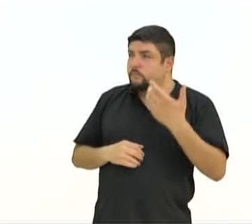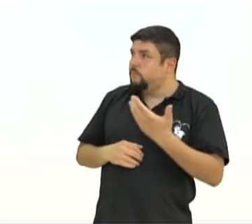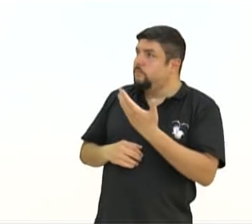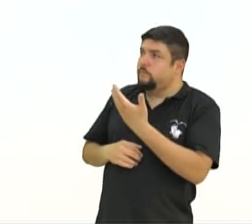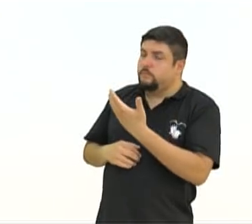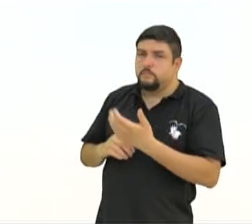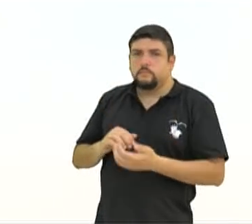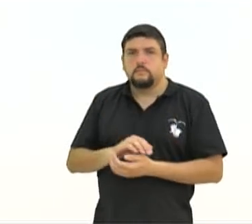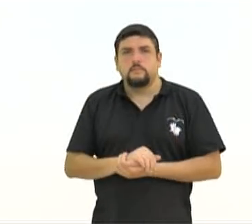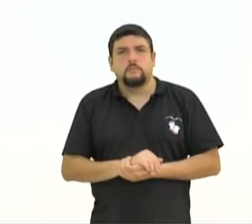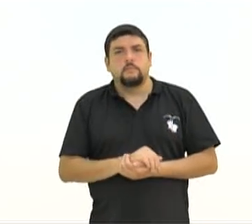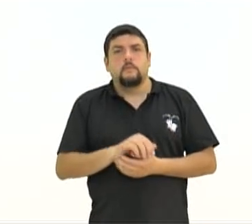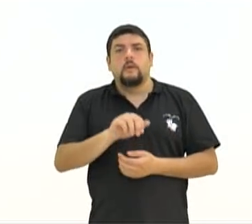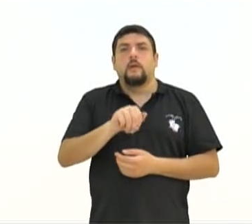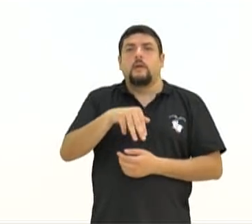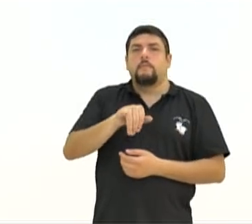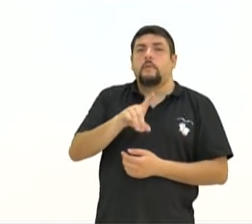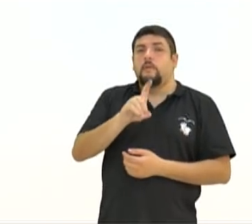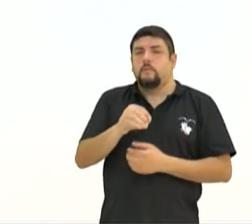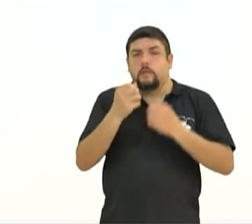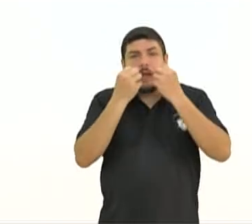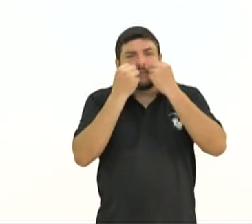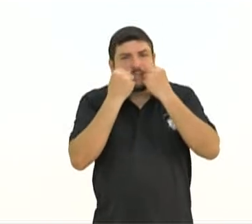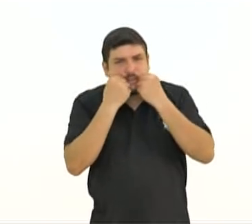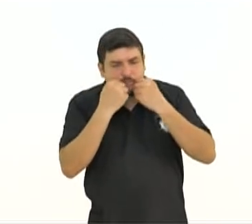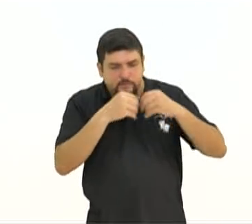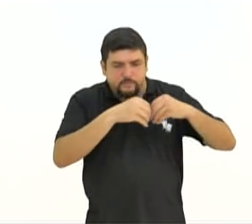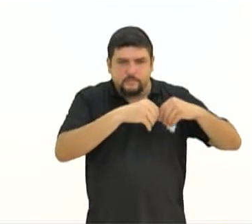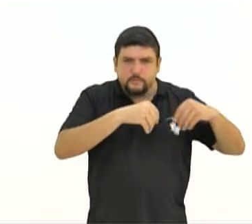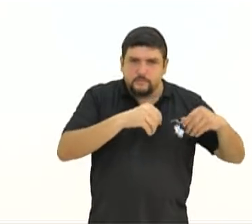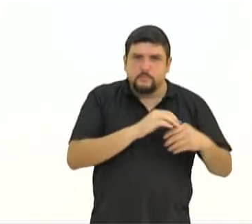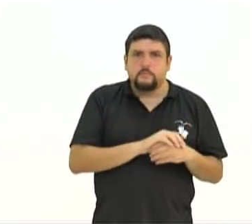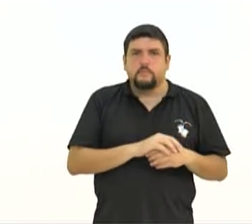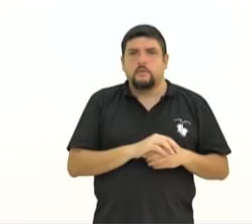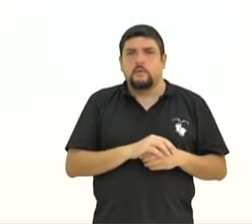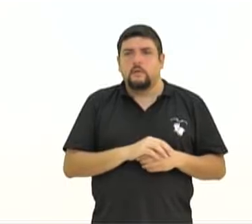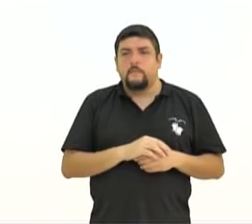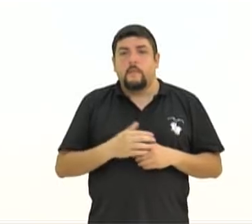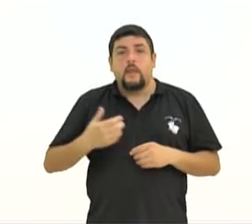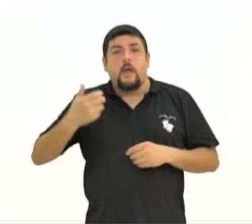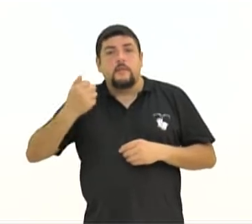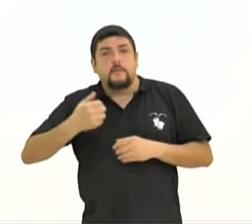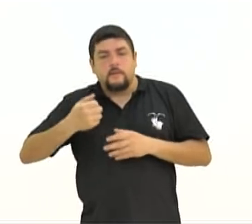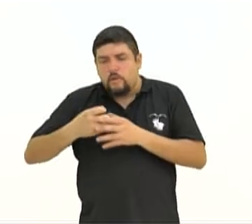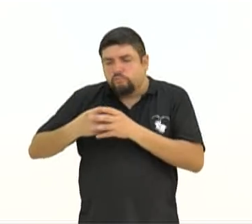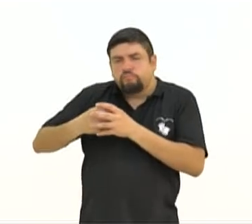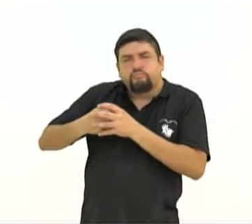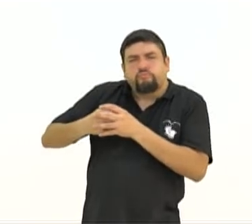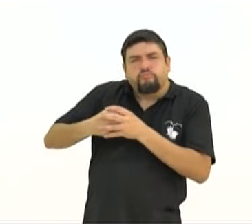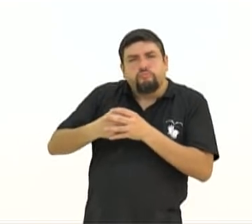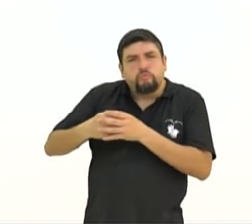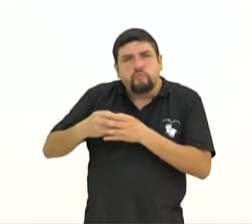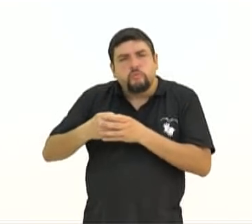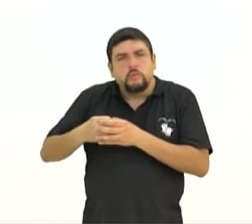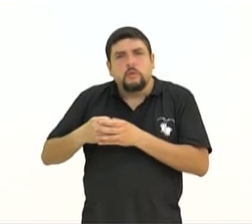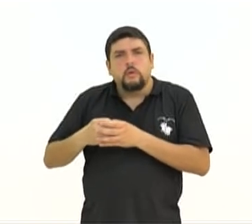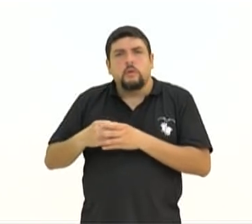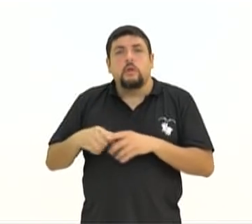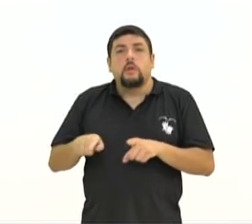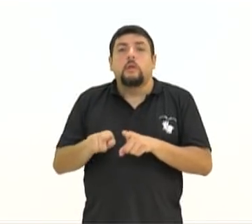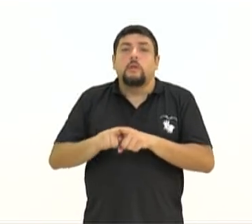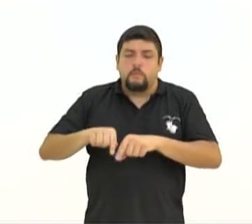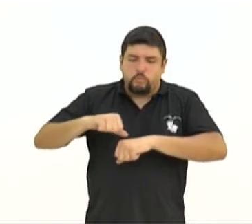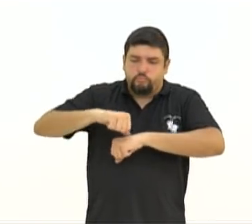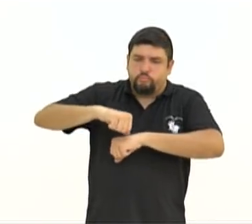de milho, lã de aço, hastes flexíveis, leite fermentado e curativo adesivo, conforme já vimos também, né, na aula